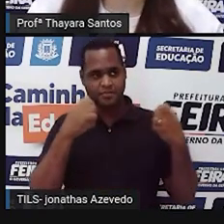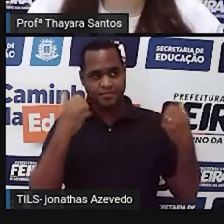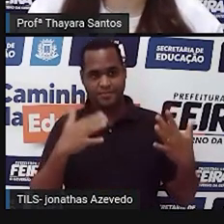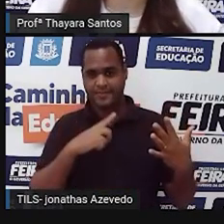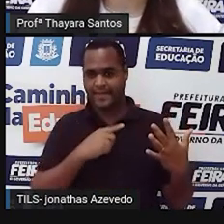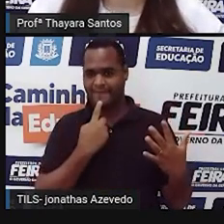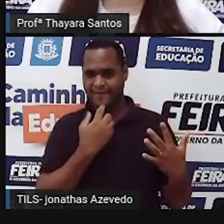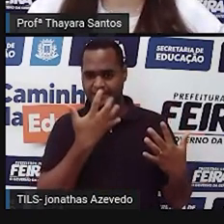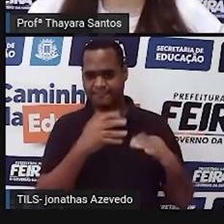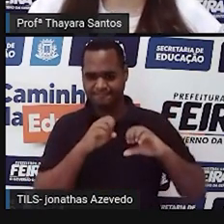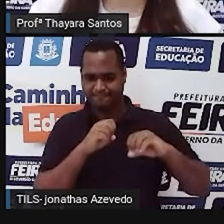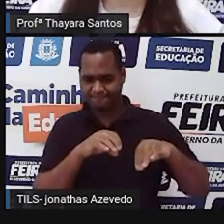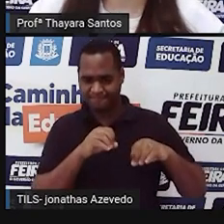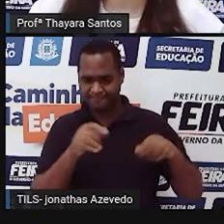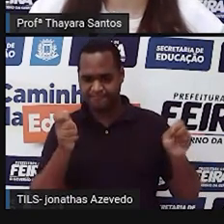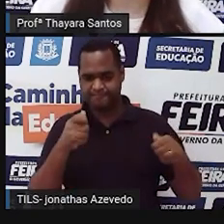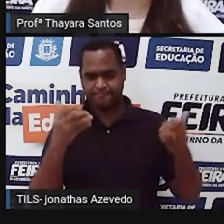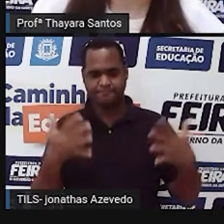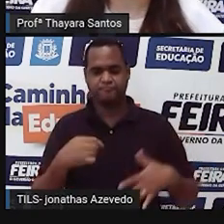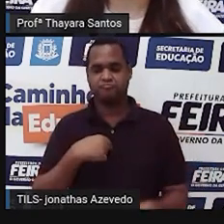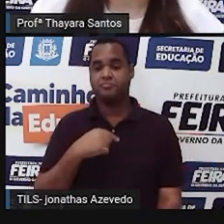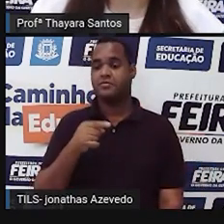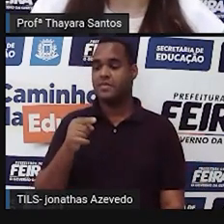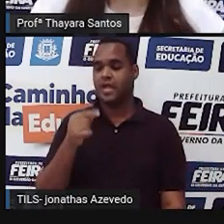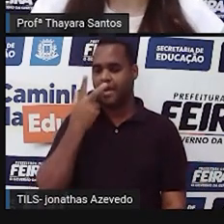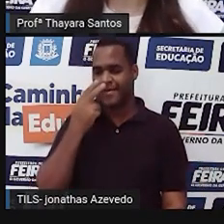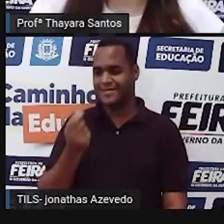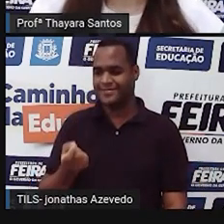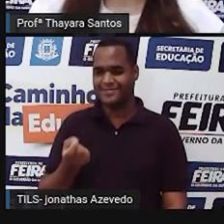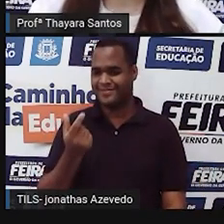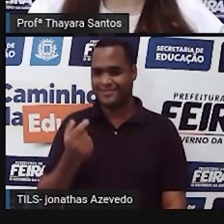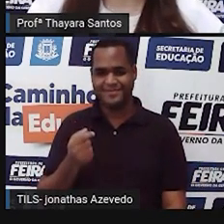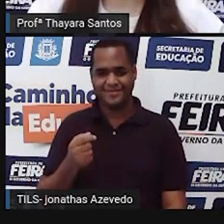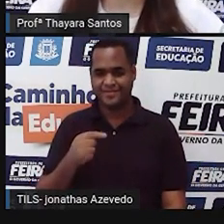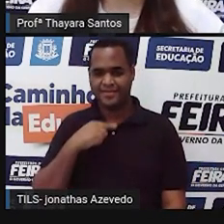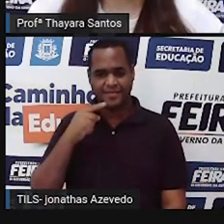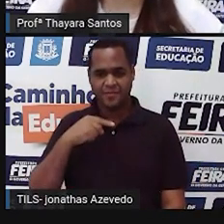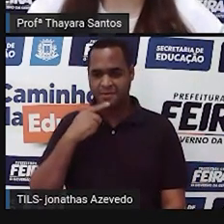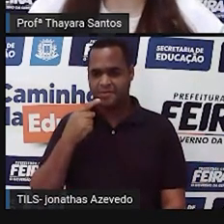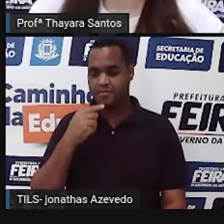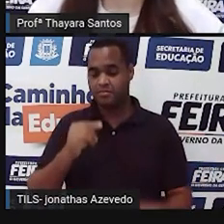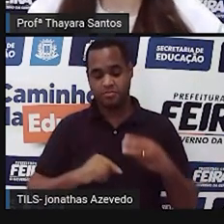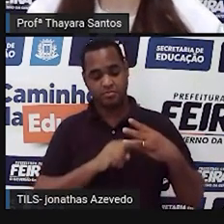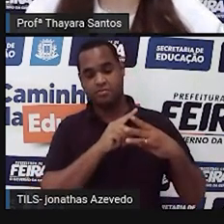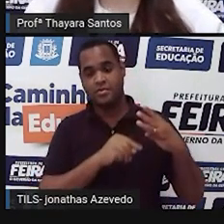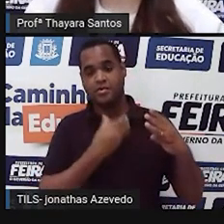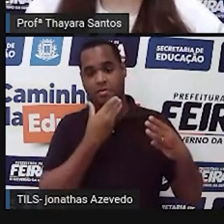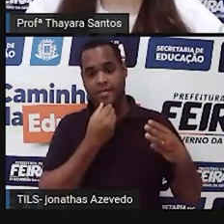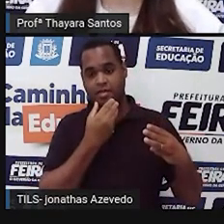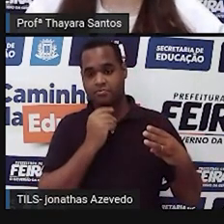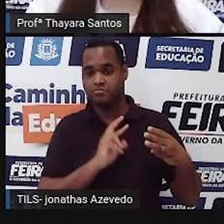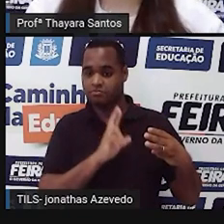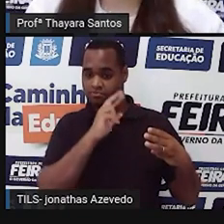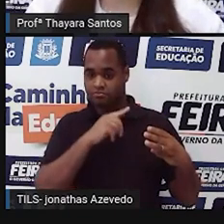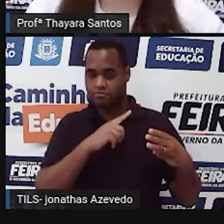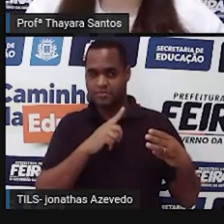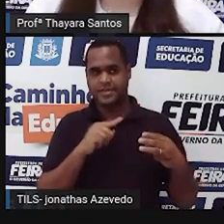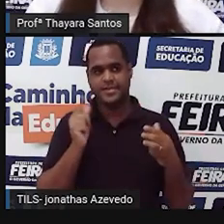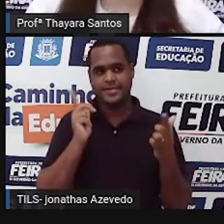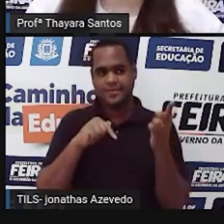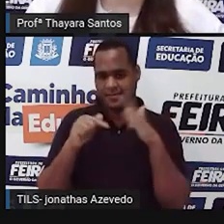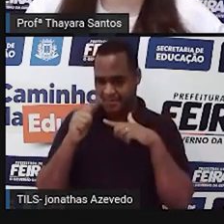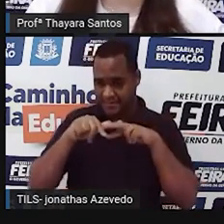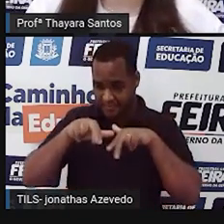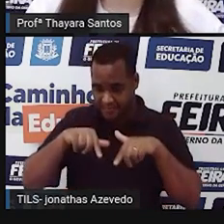aula, inclusive. Então, ela acabou não tendo crédito por essa descoberta e os três, né, Watson, Crick e Wilkins,